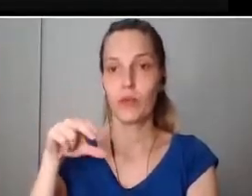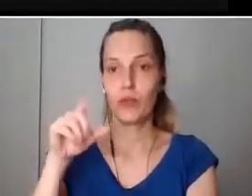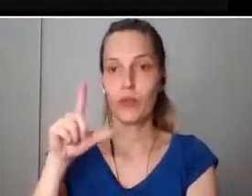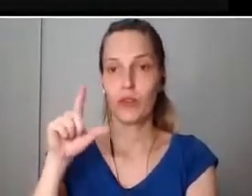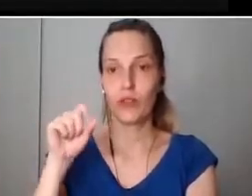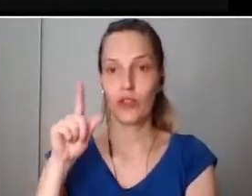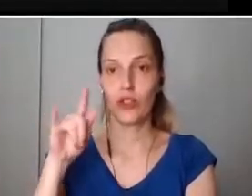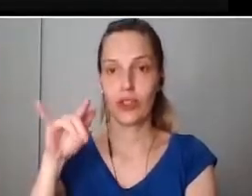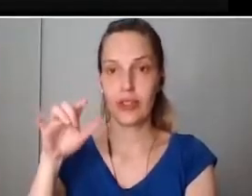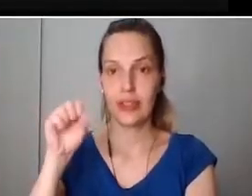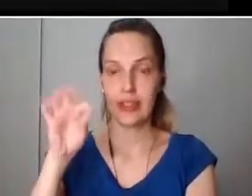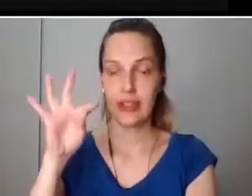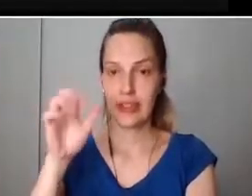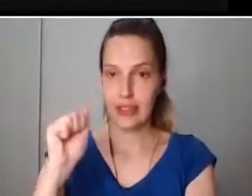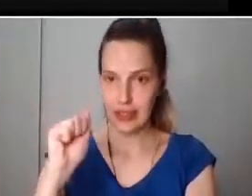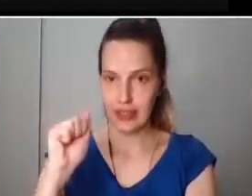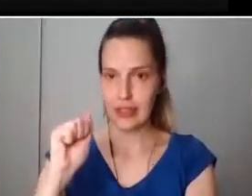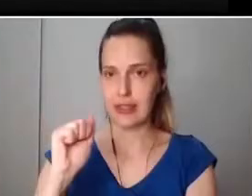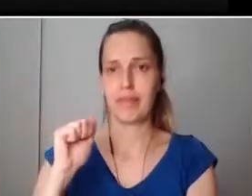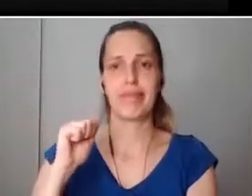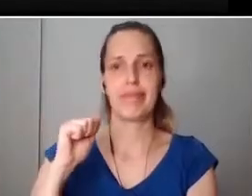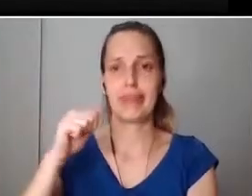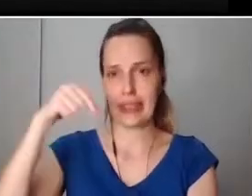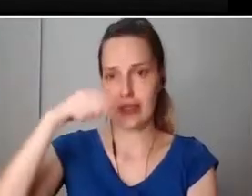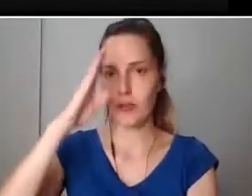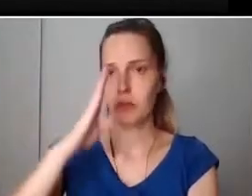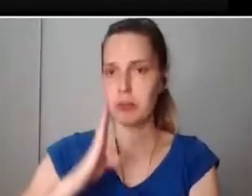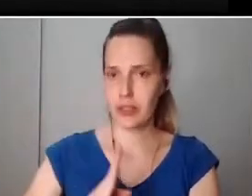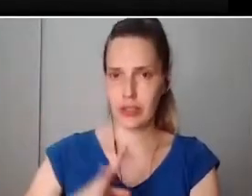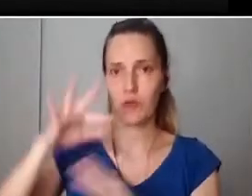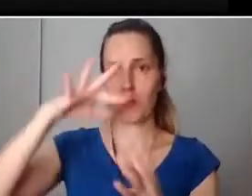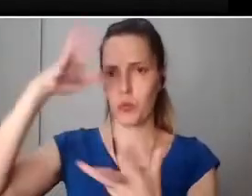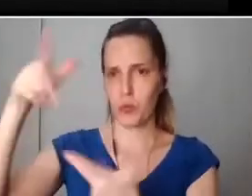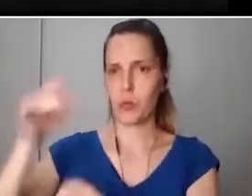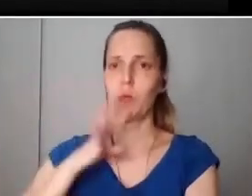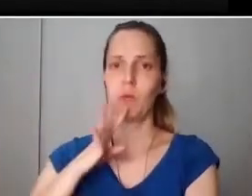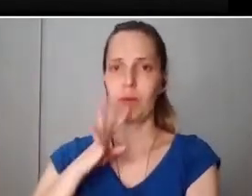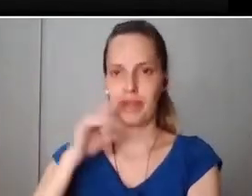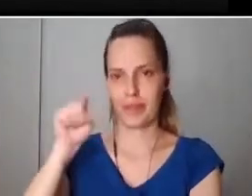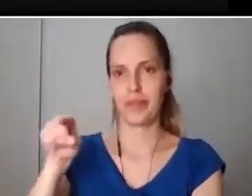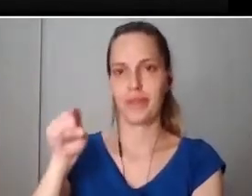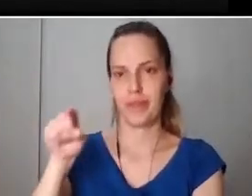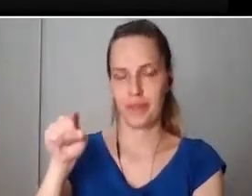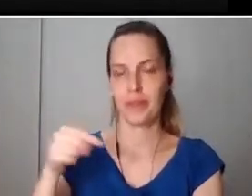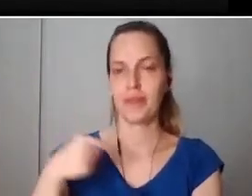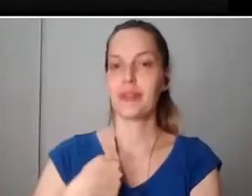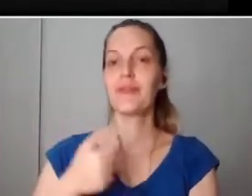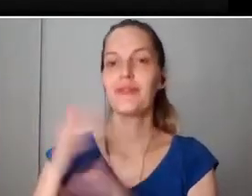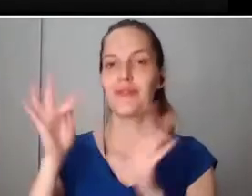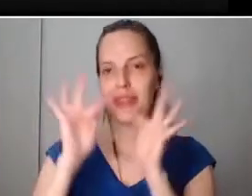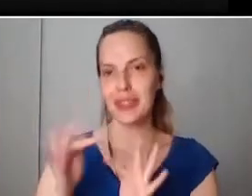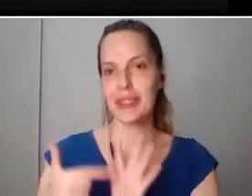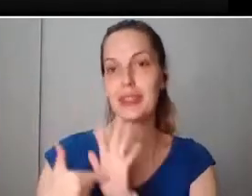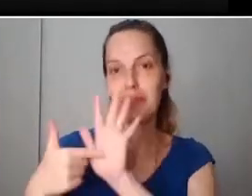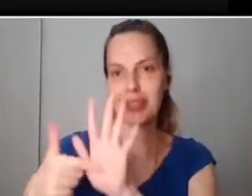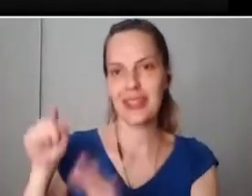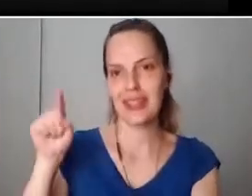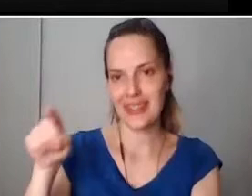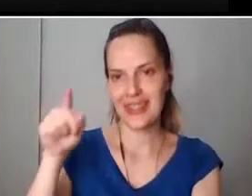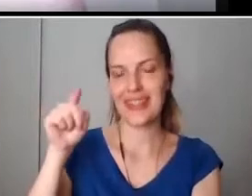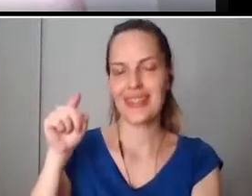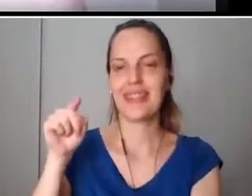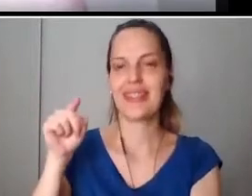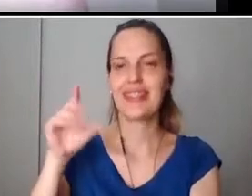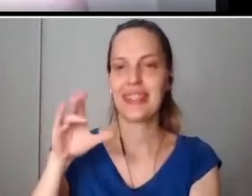e no exterior. Então, é com grande satisfação, então, que eu apresento a Cris para fazer a sua apresentação, que